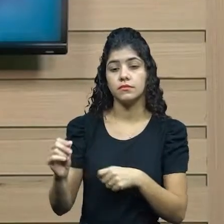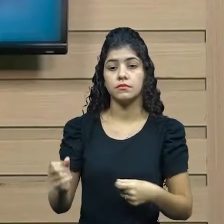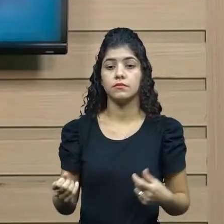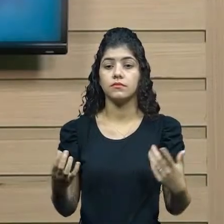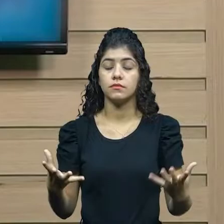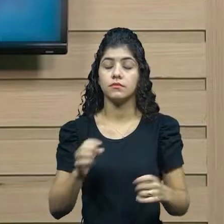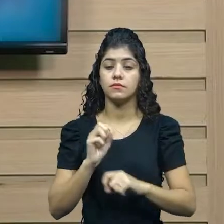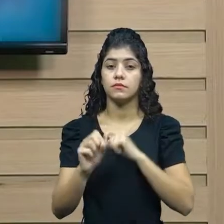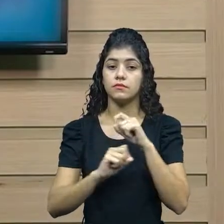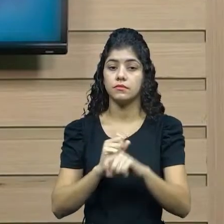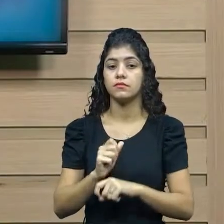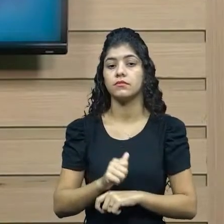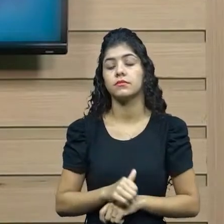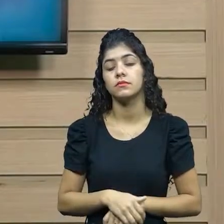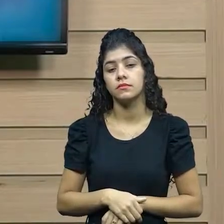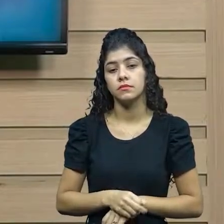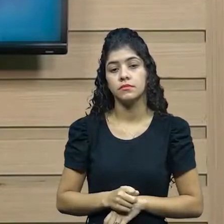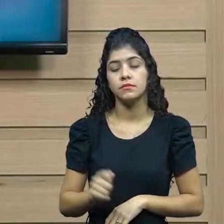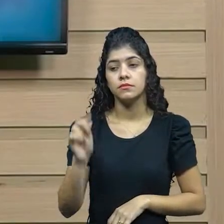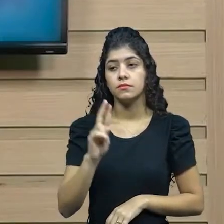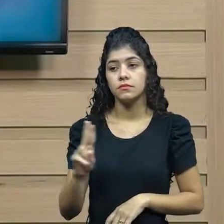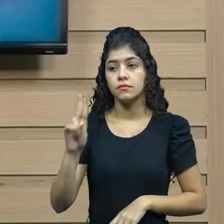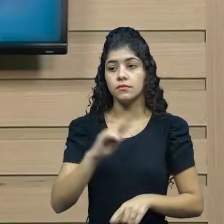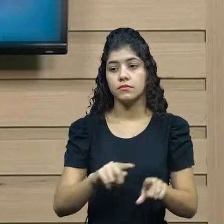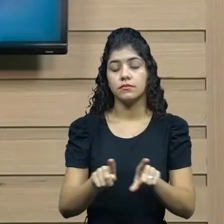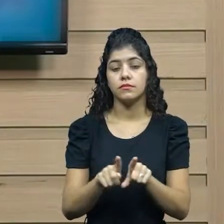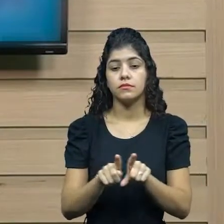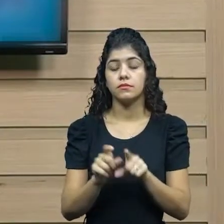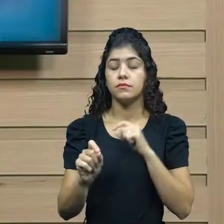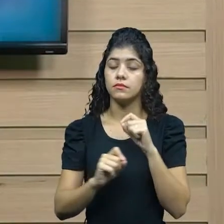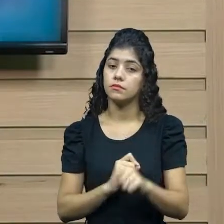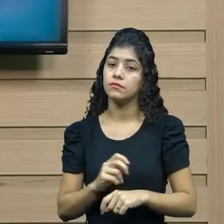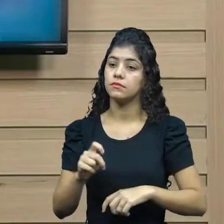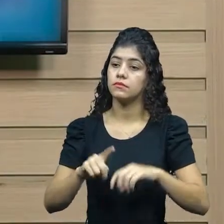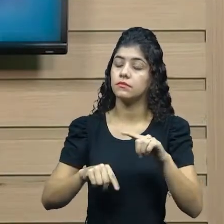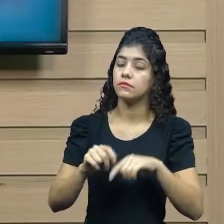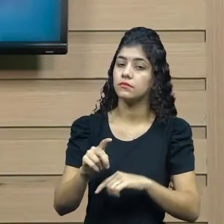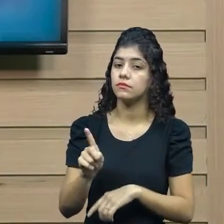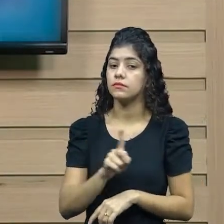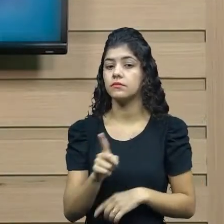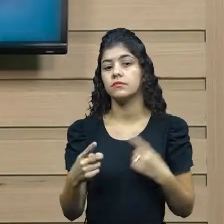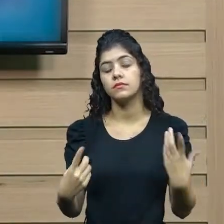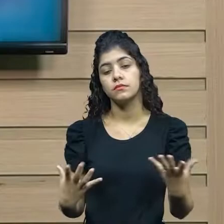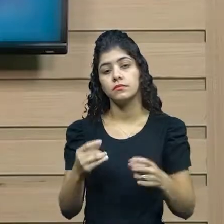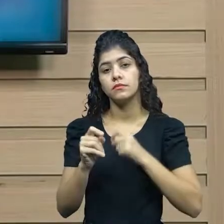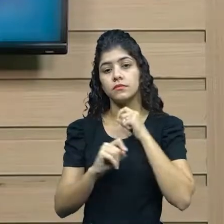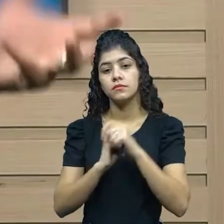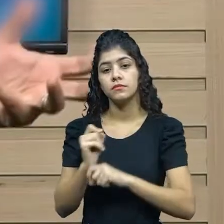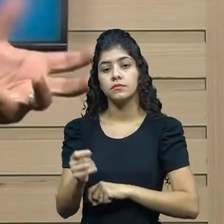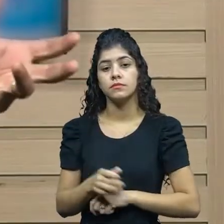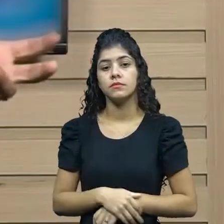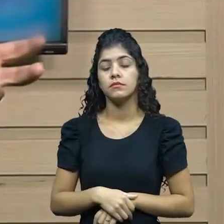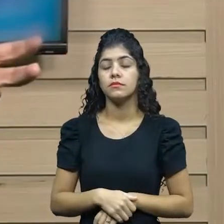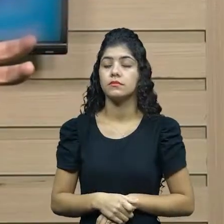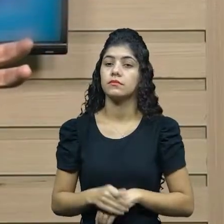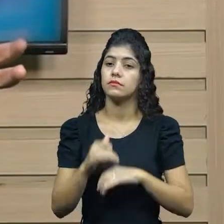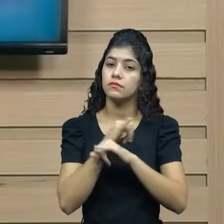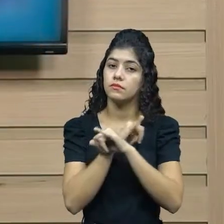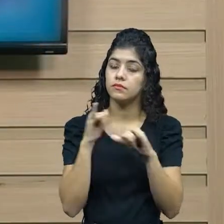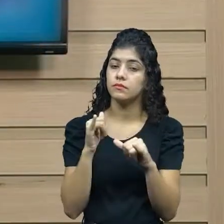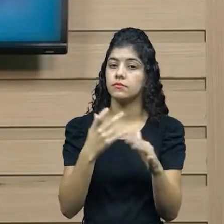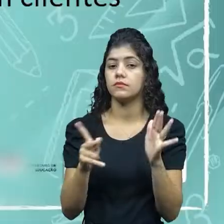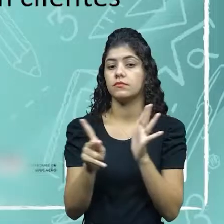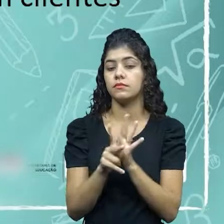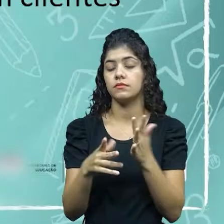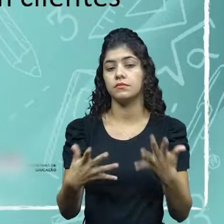aqui, o marketing vai se aplicar, não é um bem em si, mas sim a um dado específico, tá